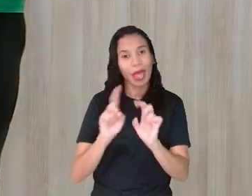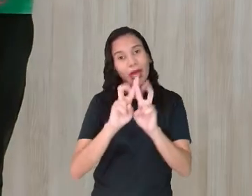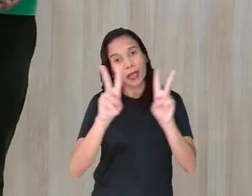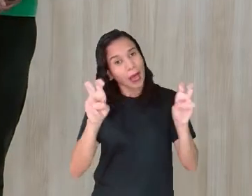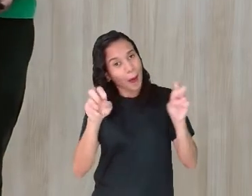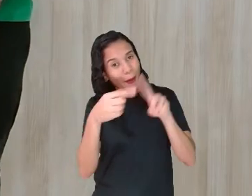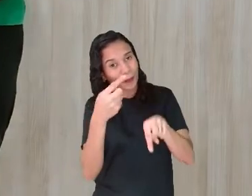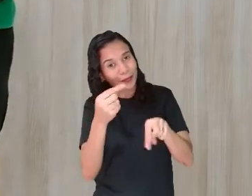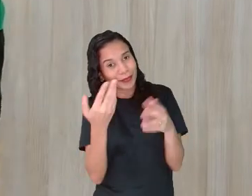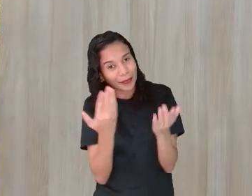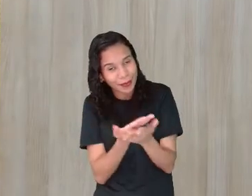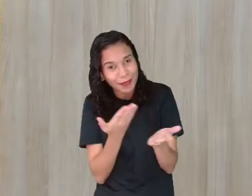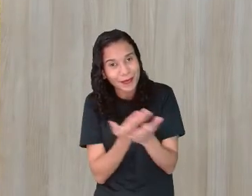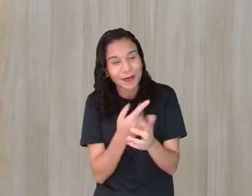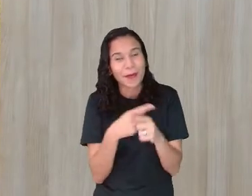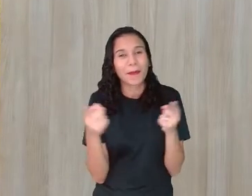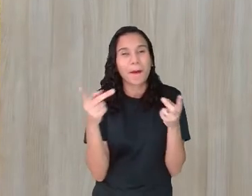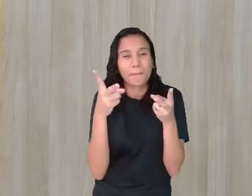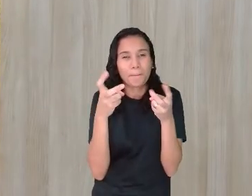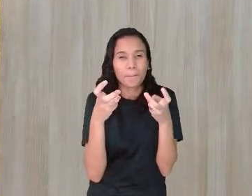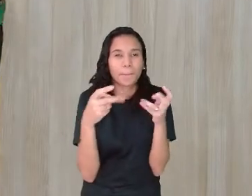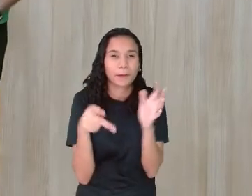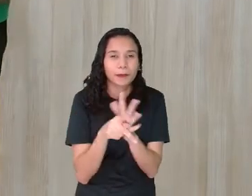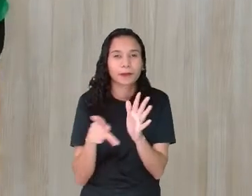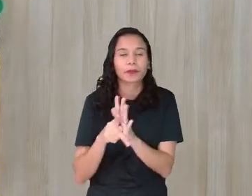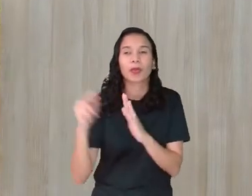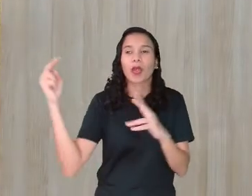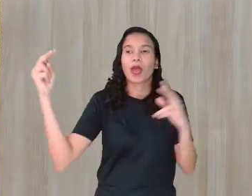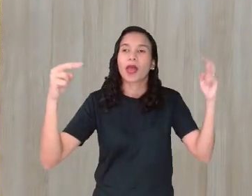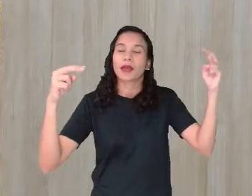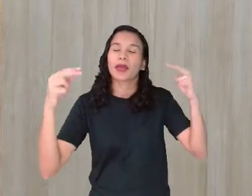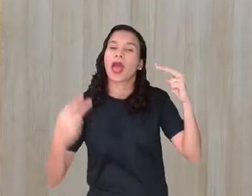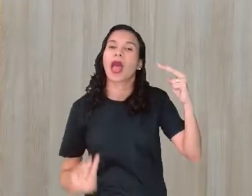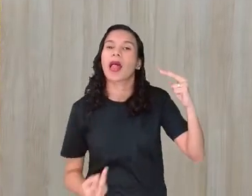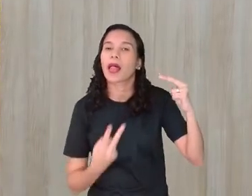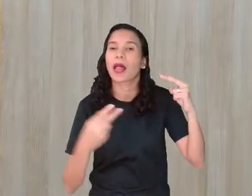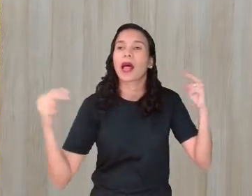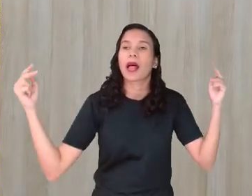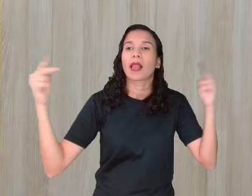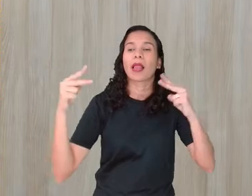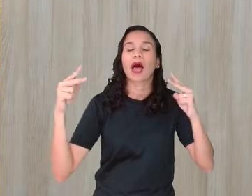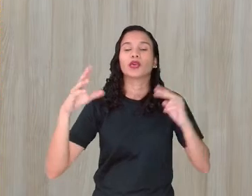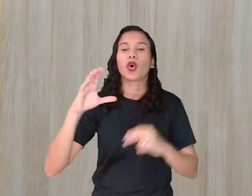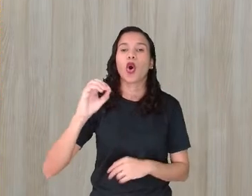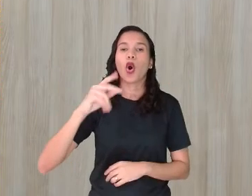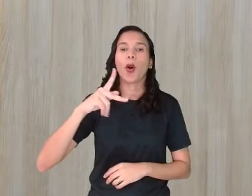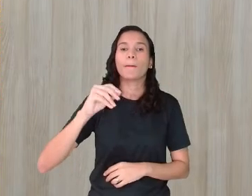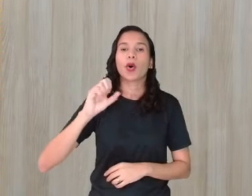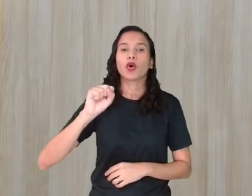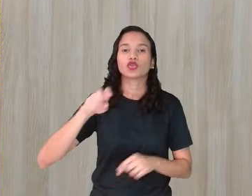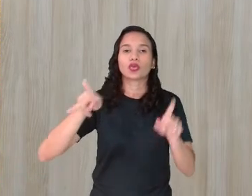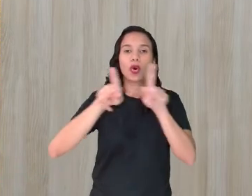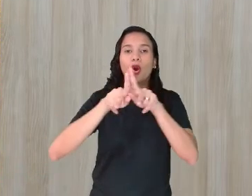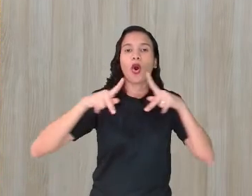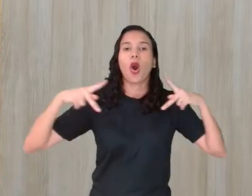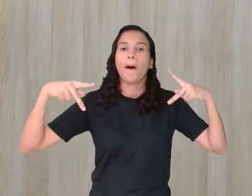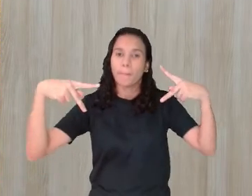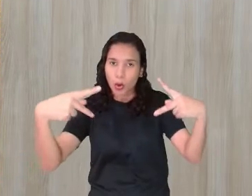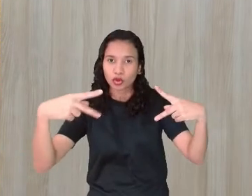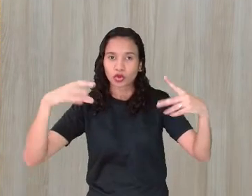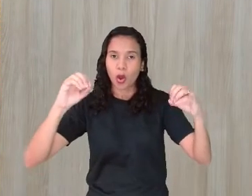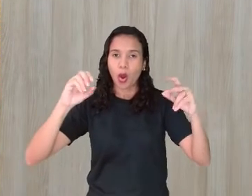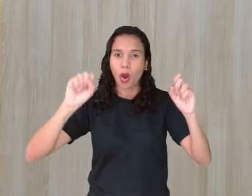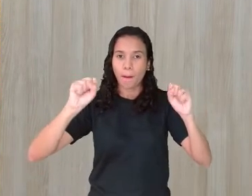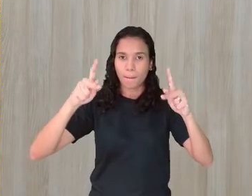da nossa aula de hoje, mas dá para a gente identificar que lados são esses, tá? São os lados opostos aos ângulos, tá? Então, o